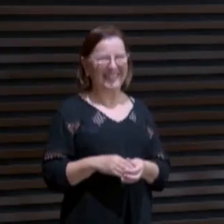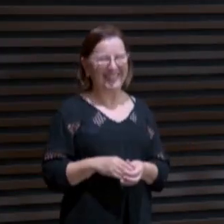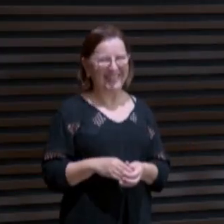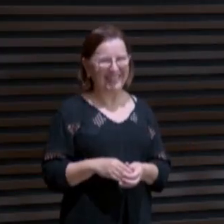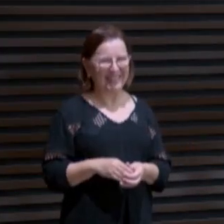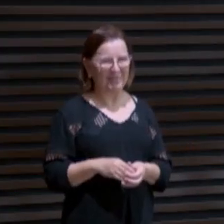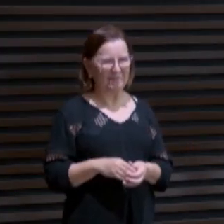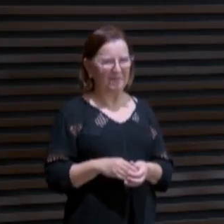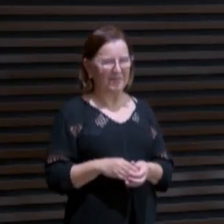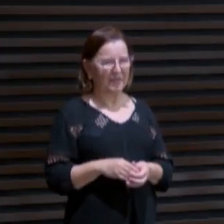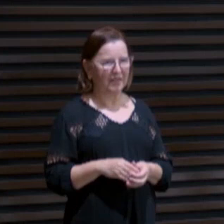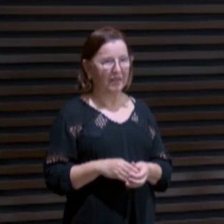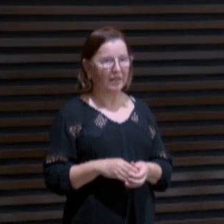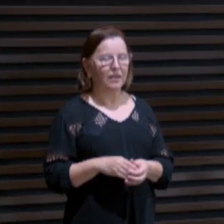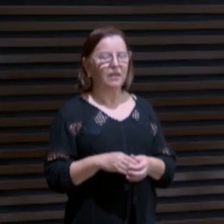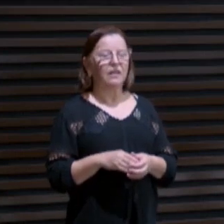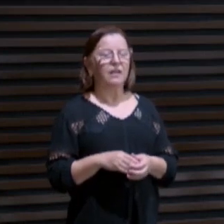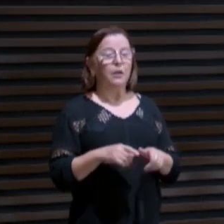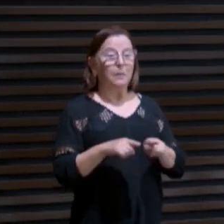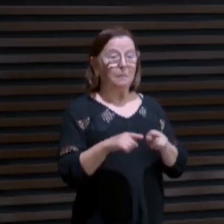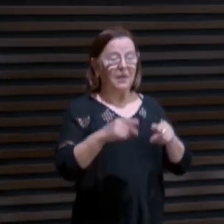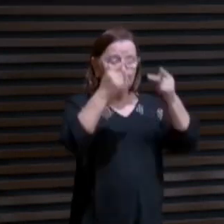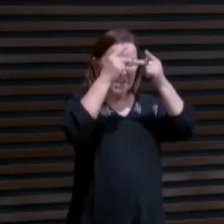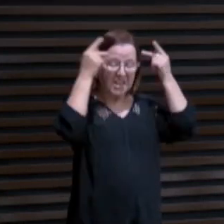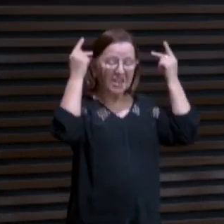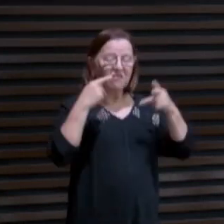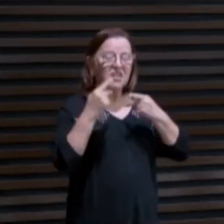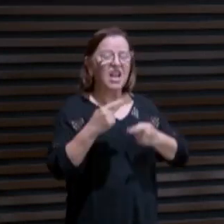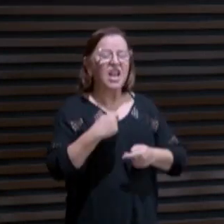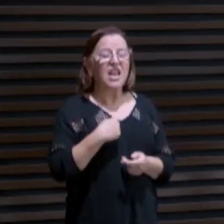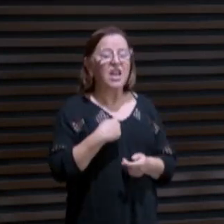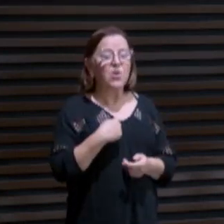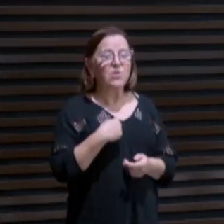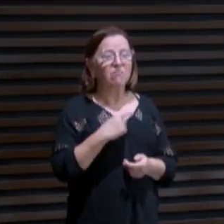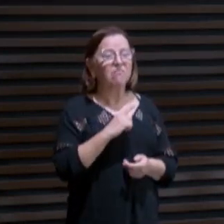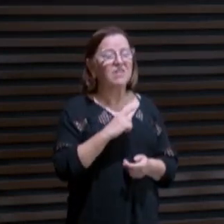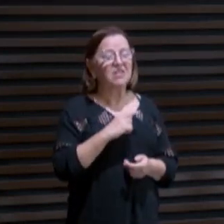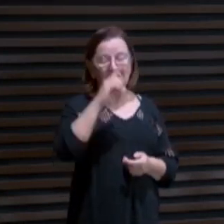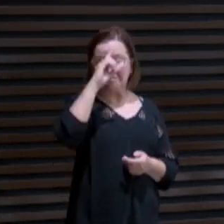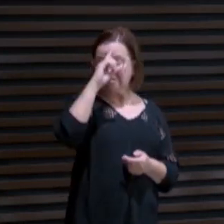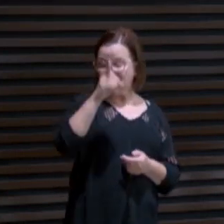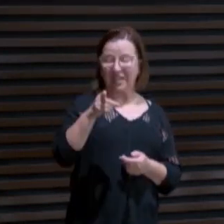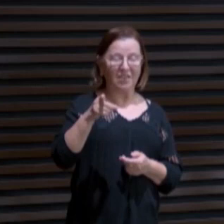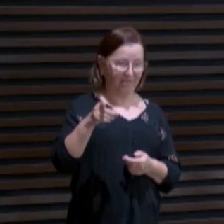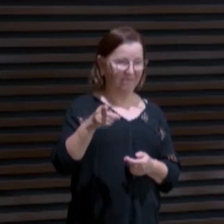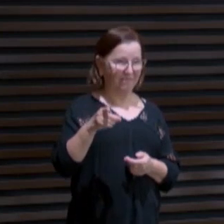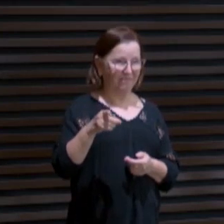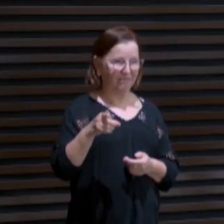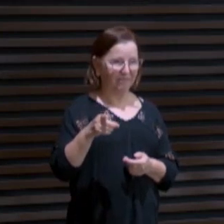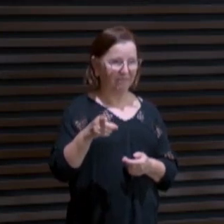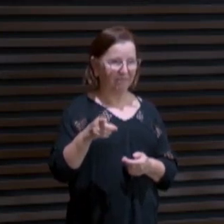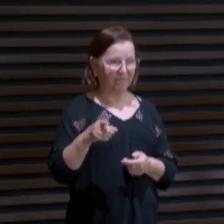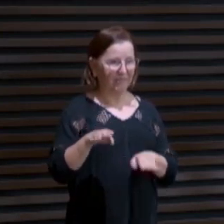quebra qualquer coisa. Ele não disse isso. Ele disse: eu tenho uma autoridade. Ele também não